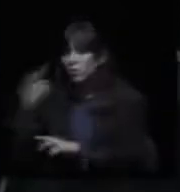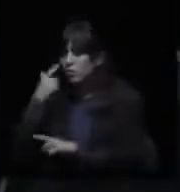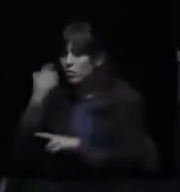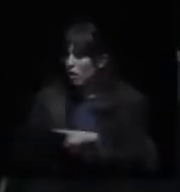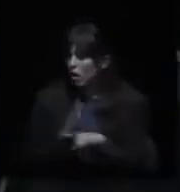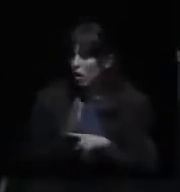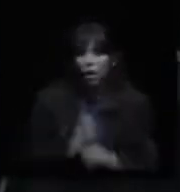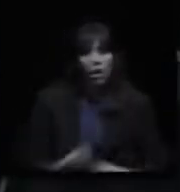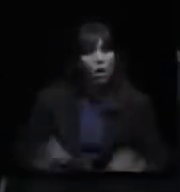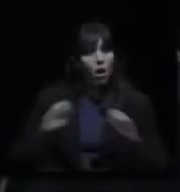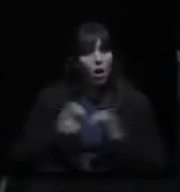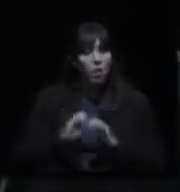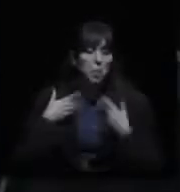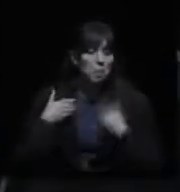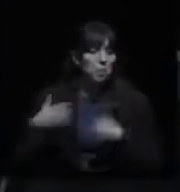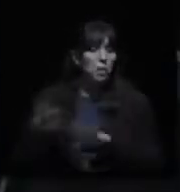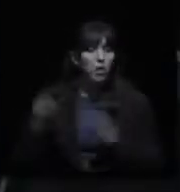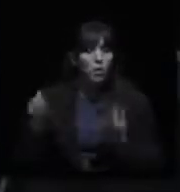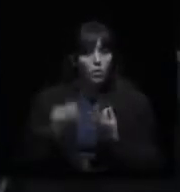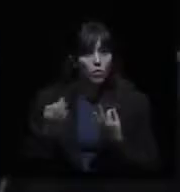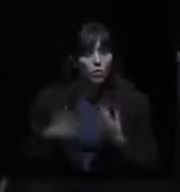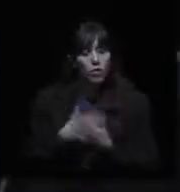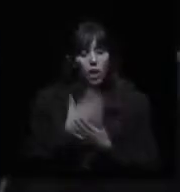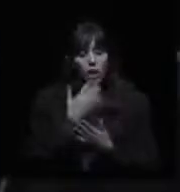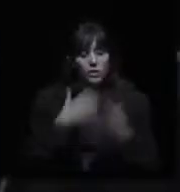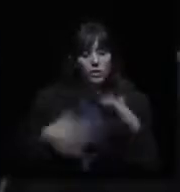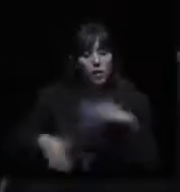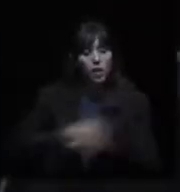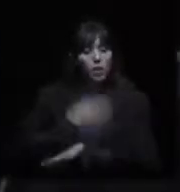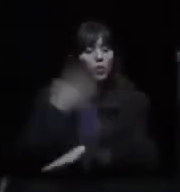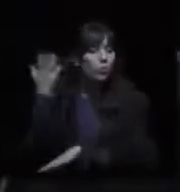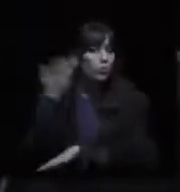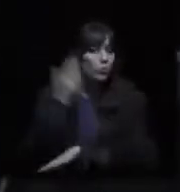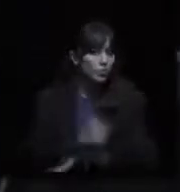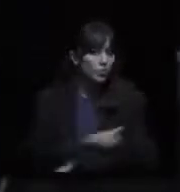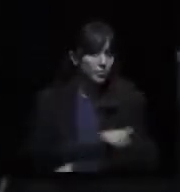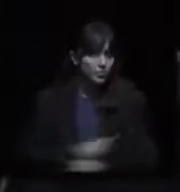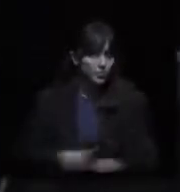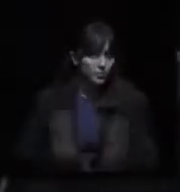para o traçado que salvaguardem o património natural e cultural da cidade,